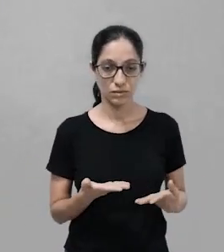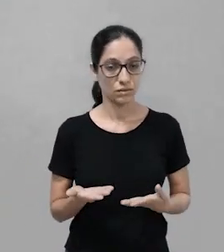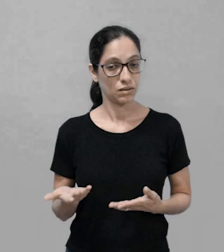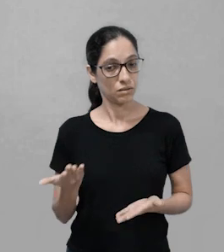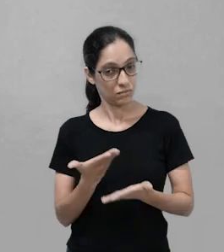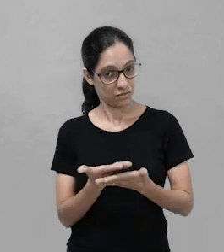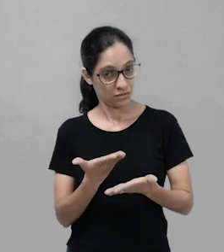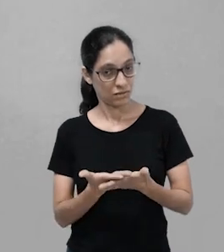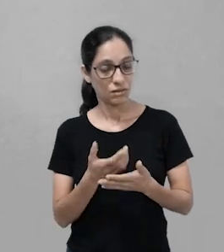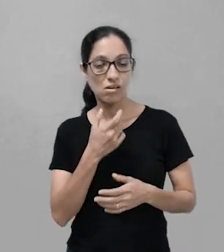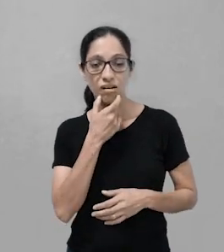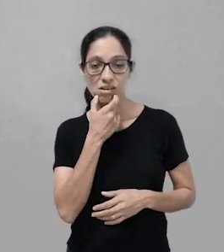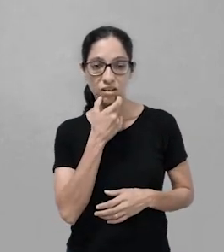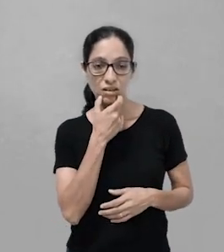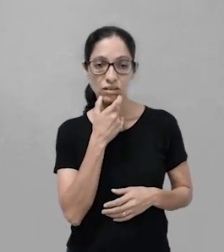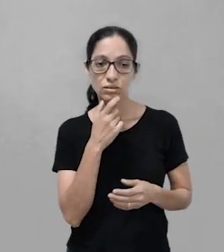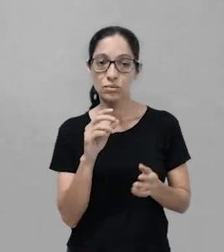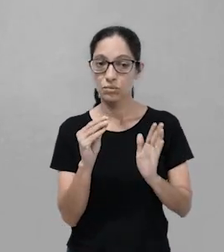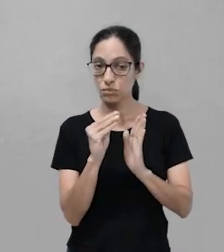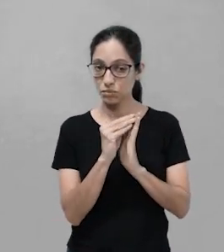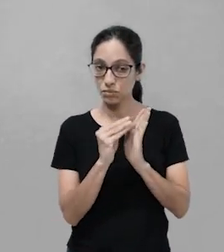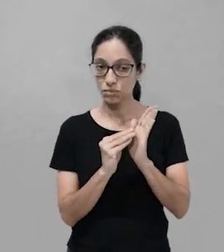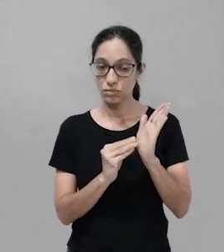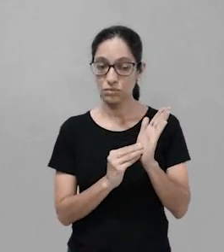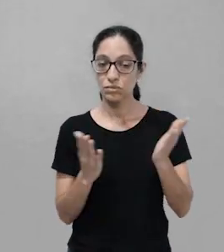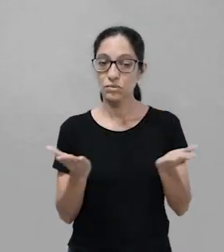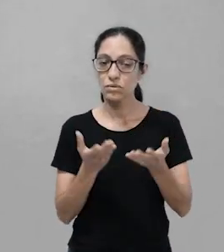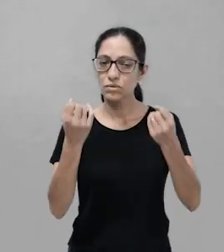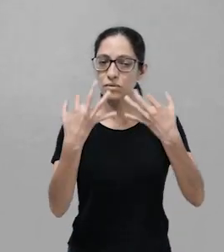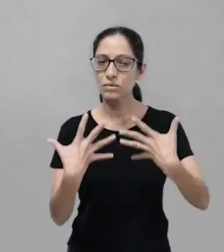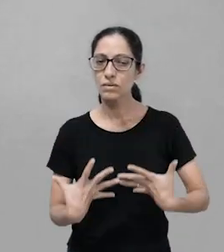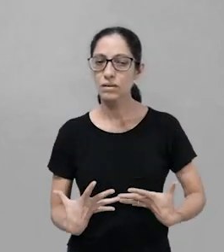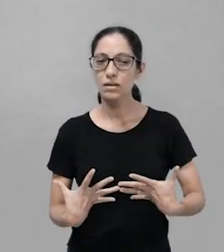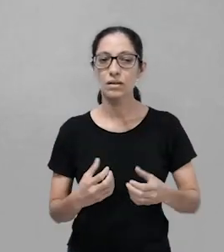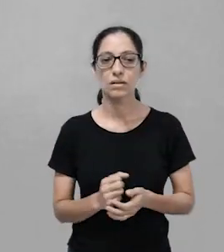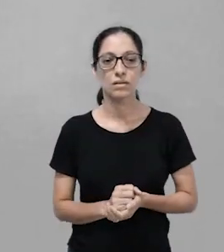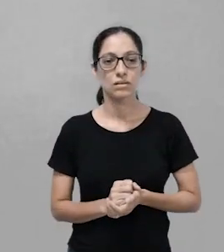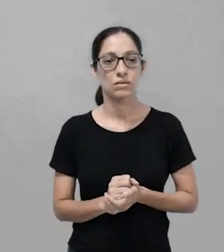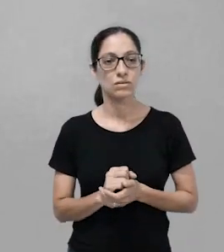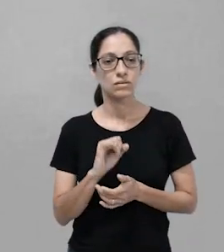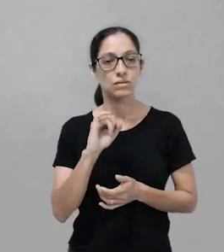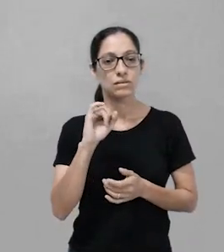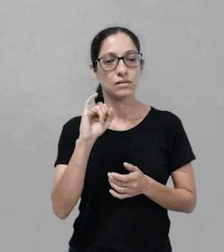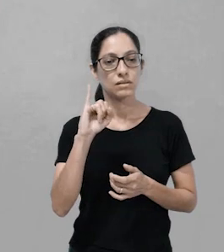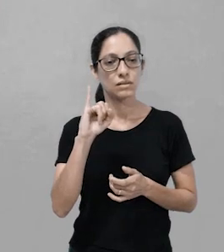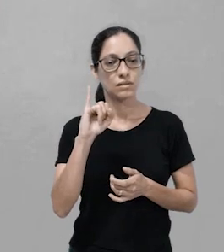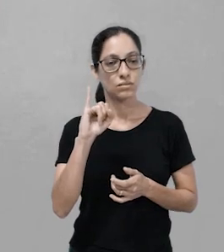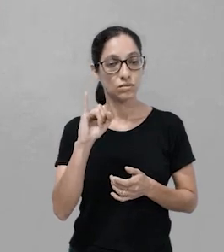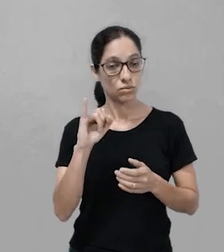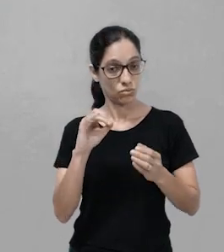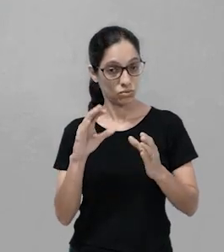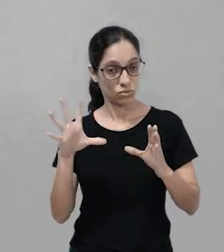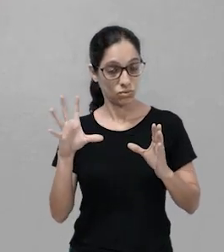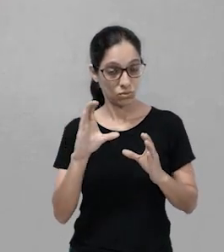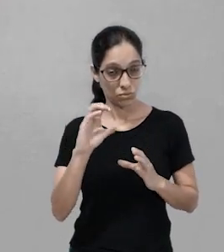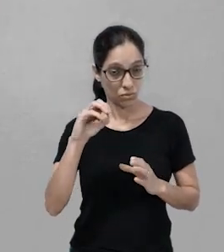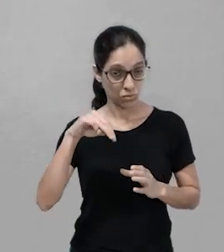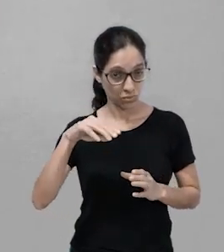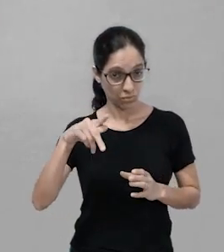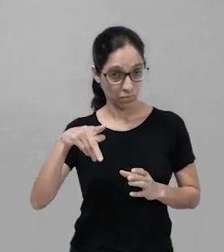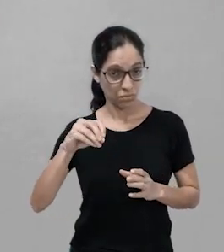uma aula de inglês. Nosso conteúdo de hoje, nós vamos falar dos indefinite compounds, ou seja, os